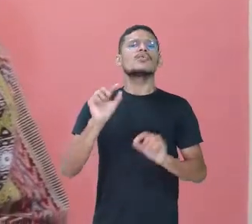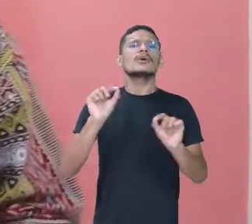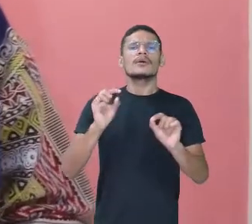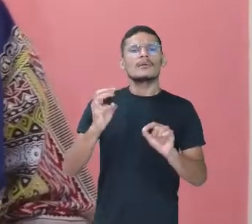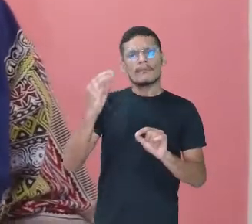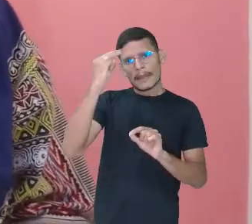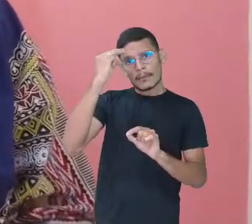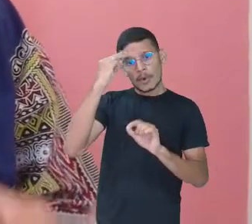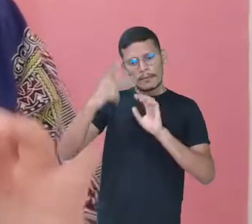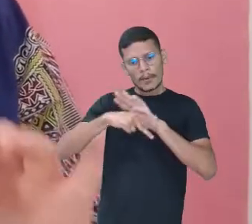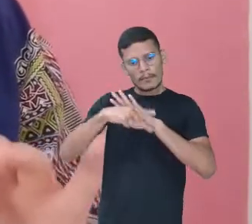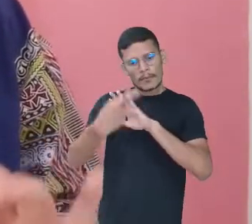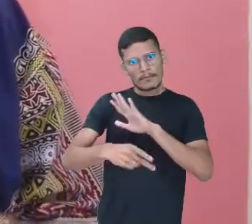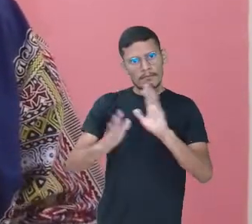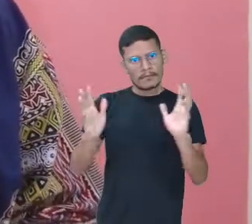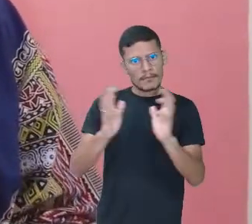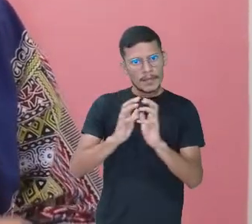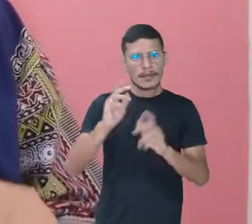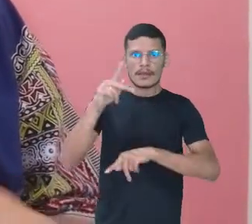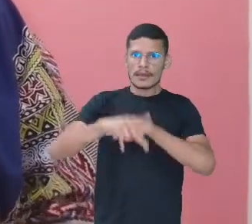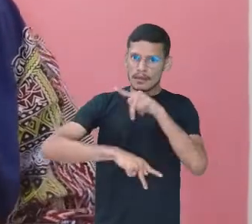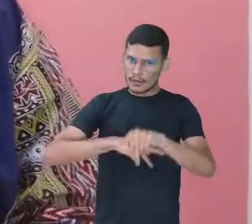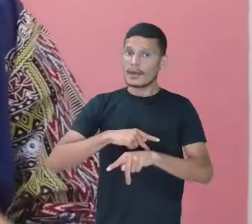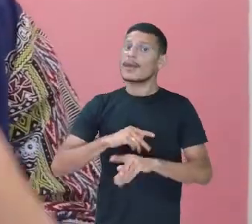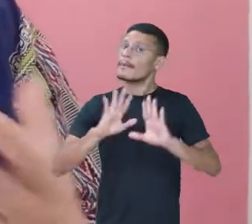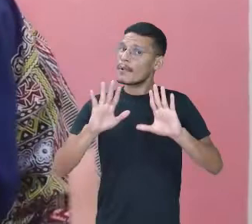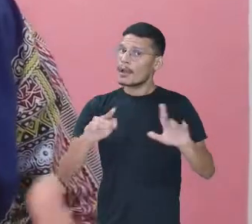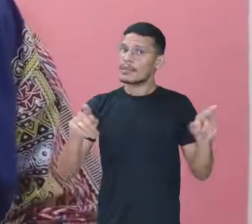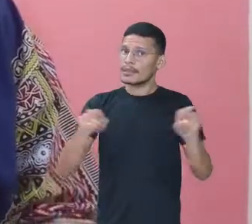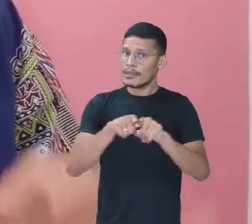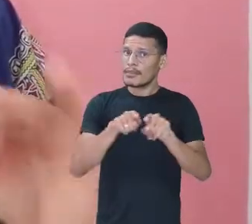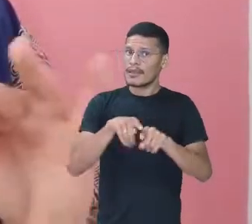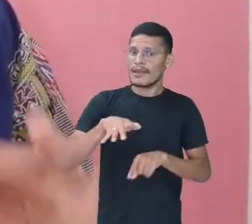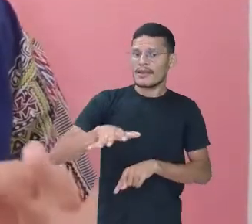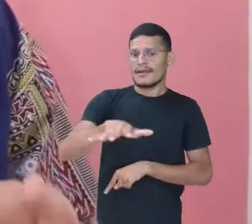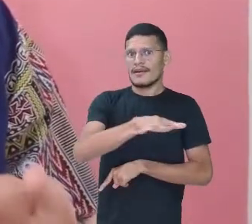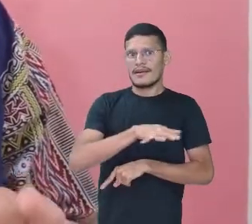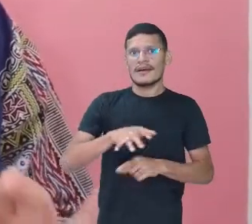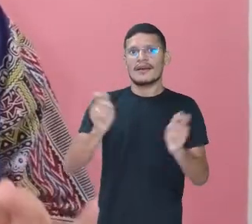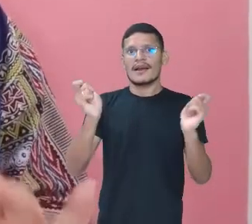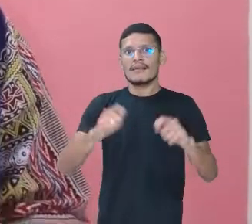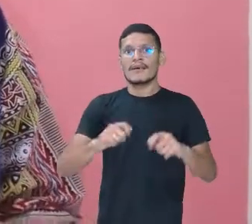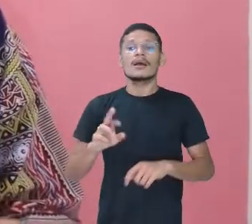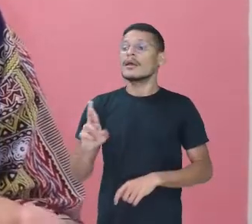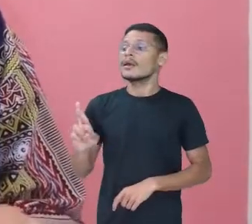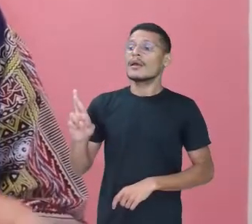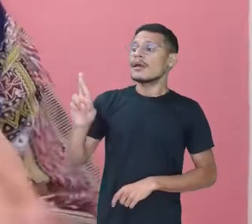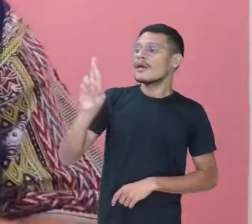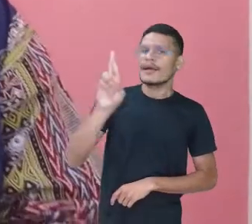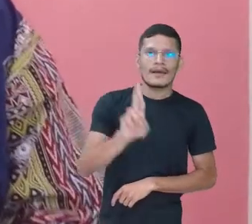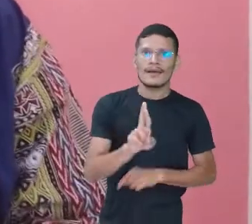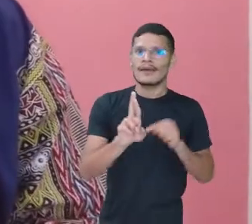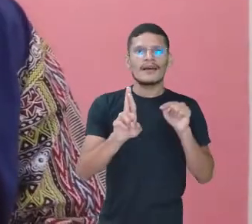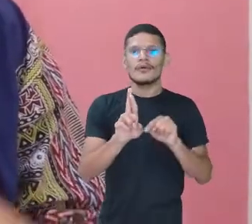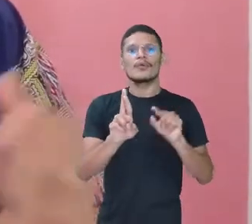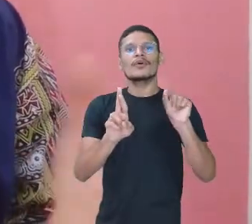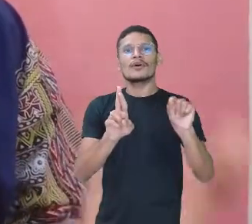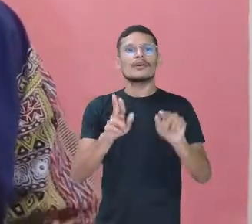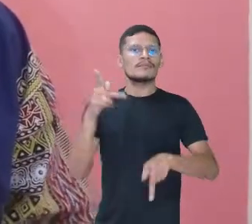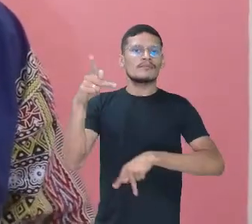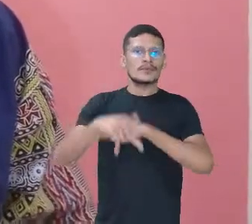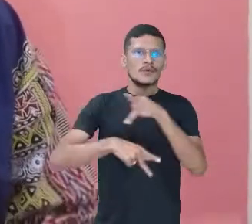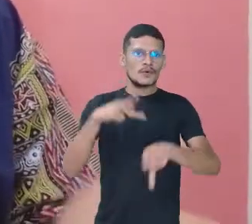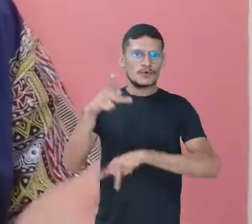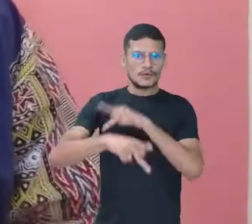povo recifense, mas também um espaço de representatividade do